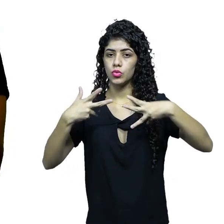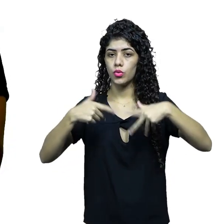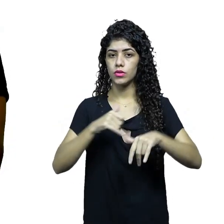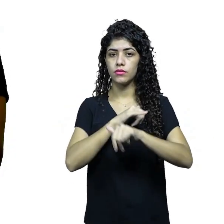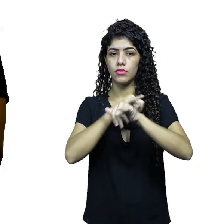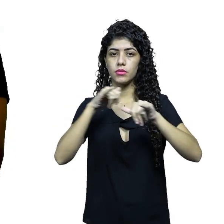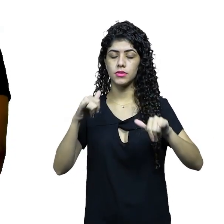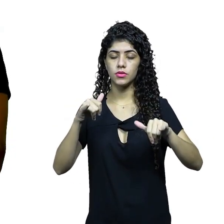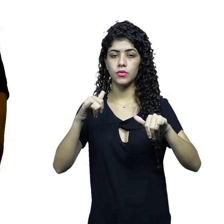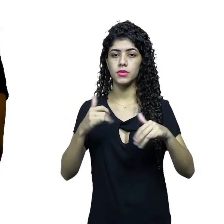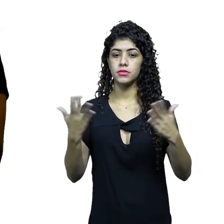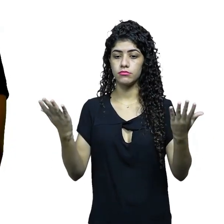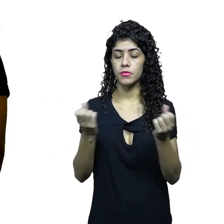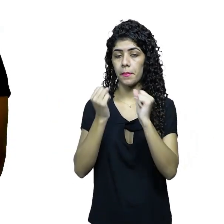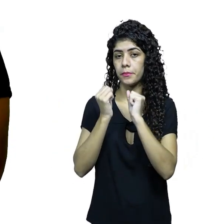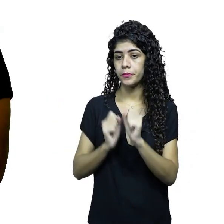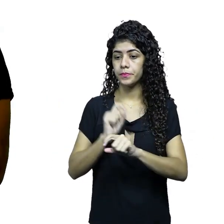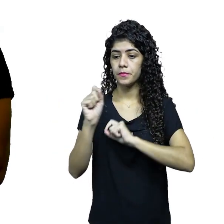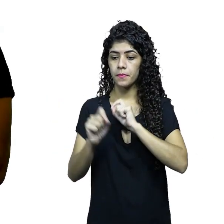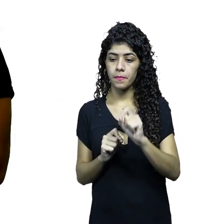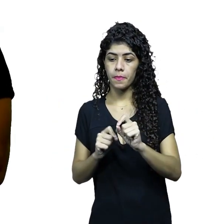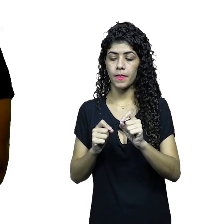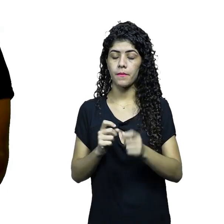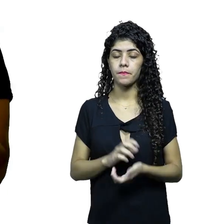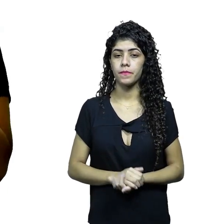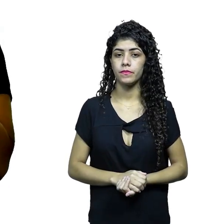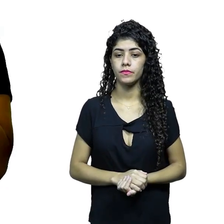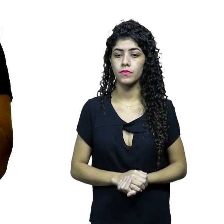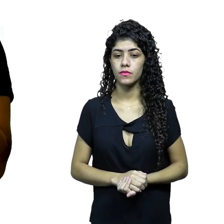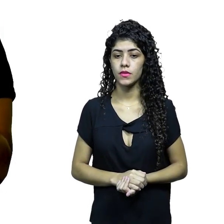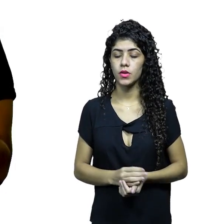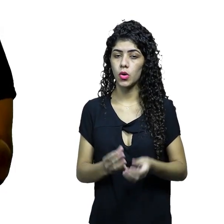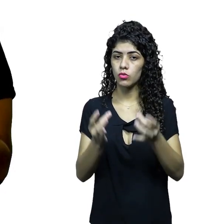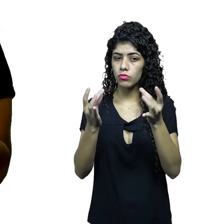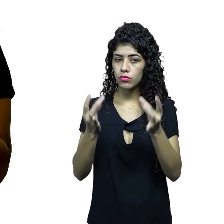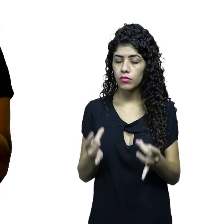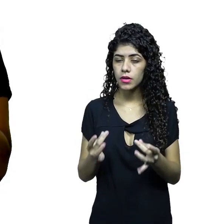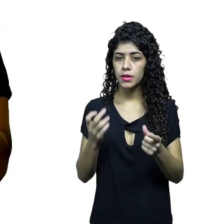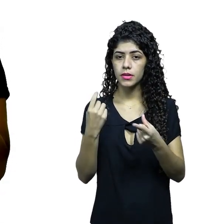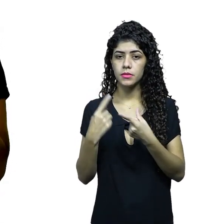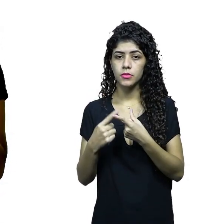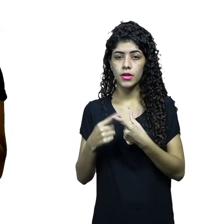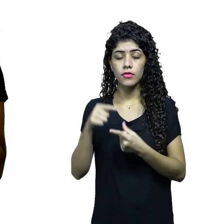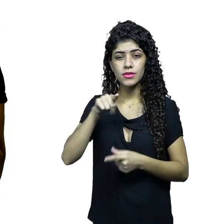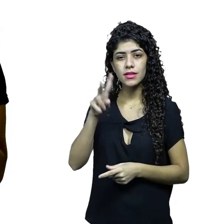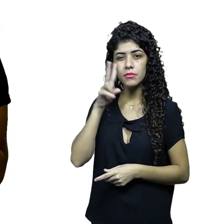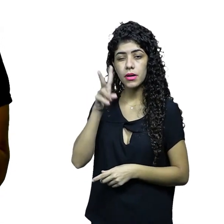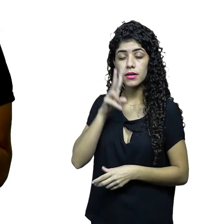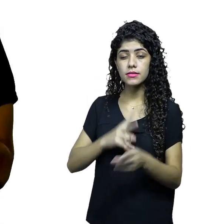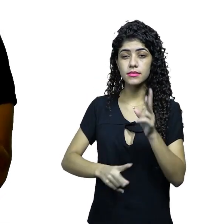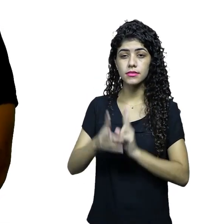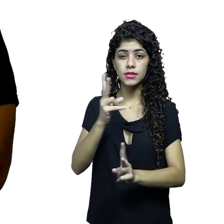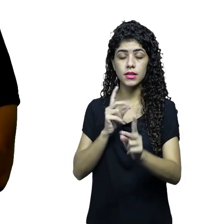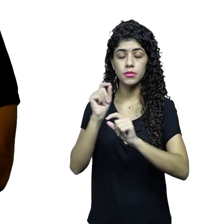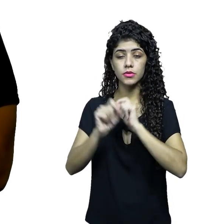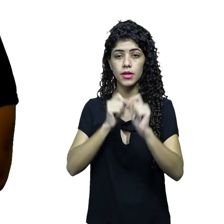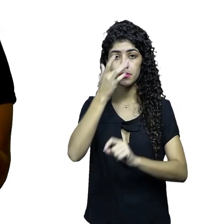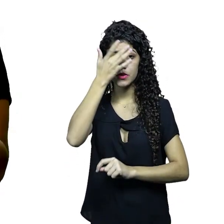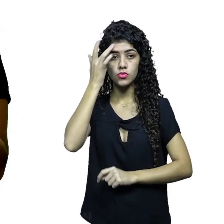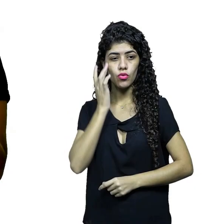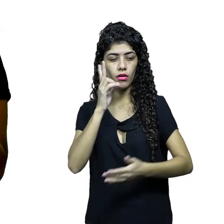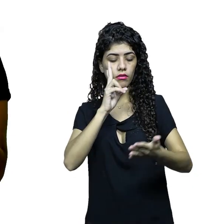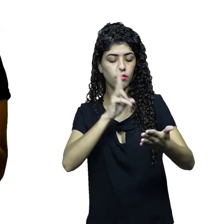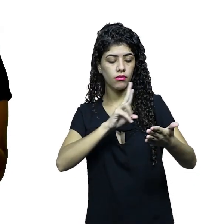essas informações e vai poder fazer sua previsão de receitas com mais coerência, porque você sempre tem que lembrar que quem